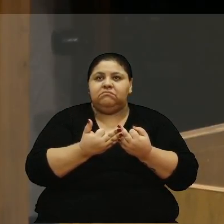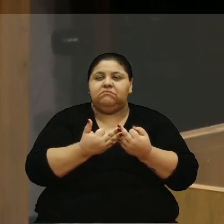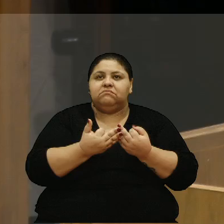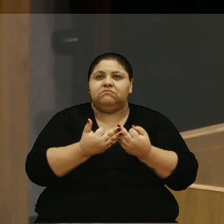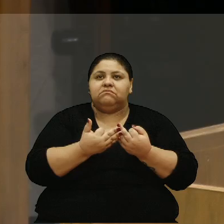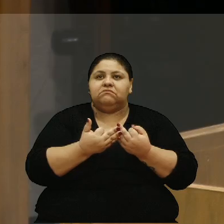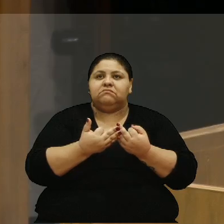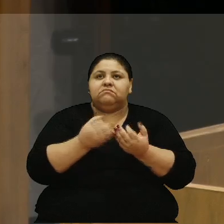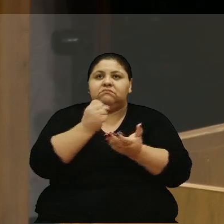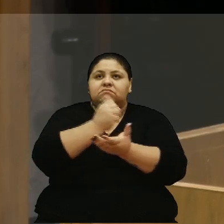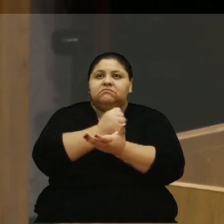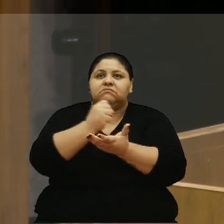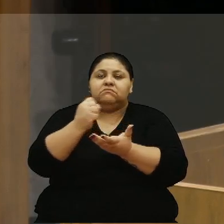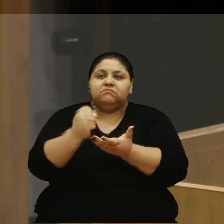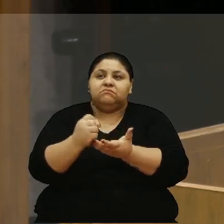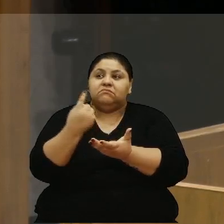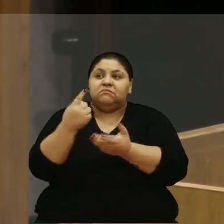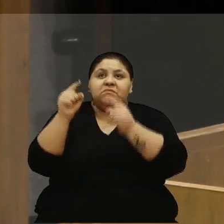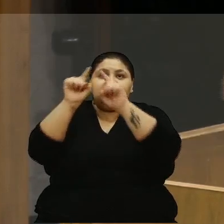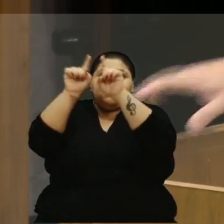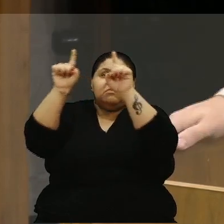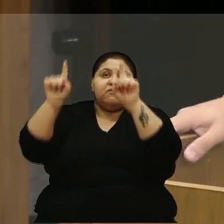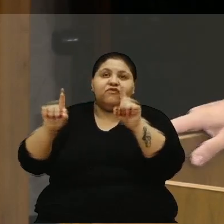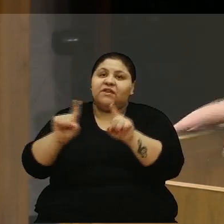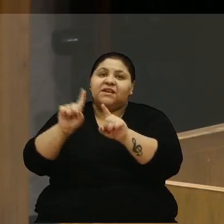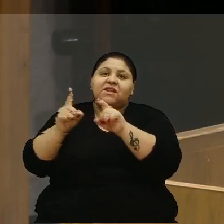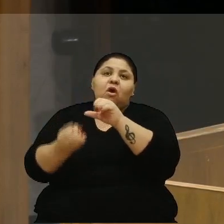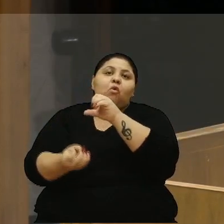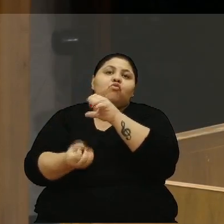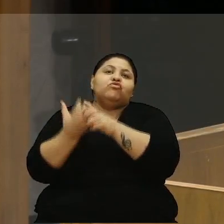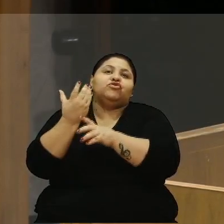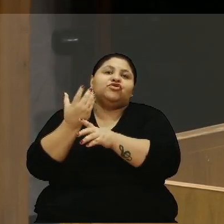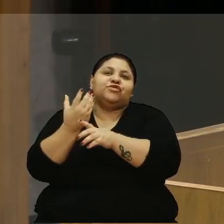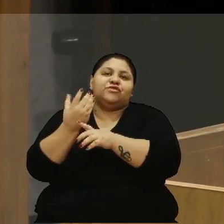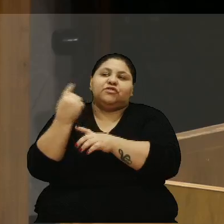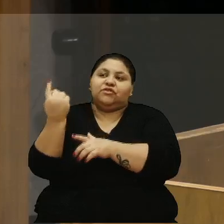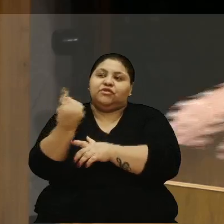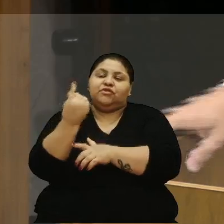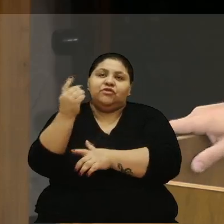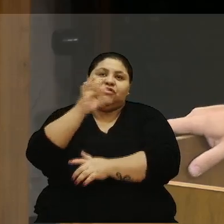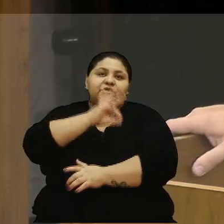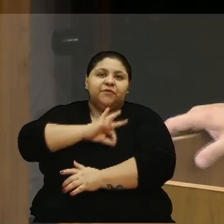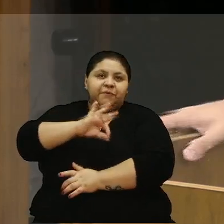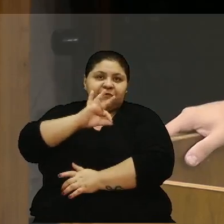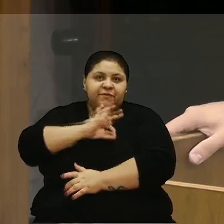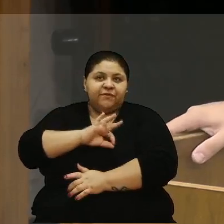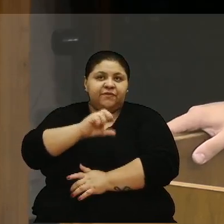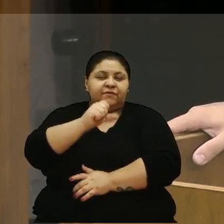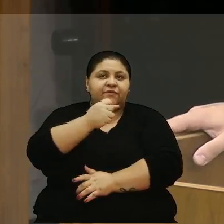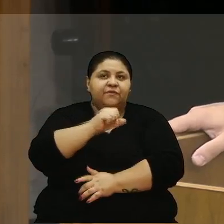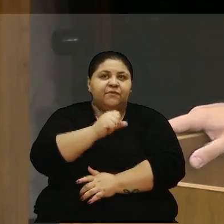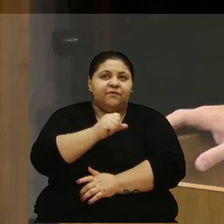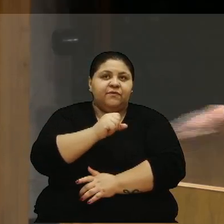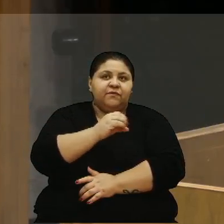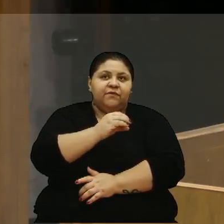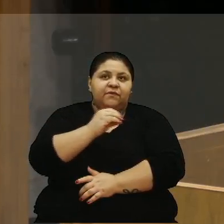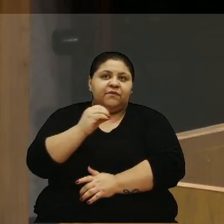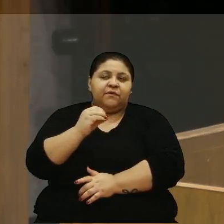empregar uma funcionária fantasma, que sozinha recebeu